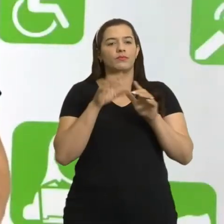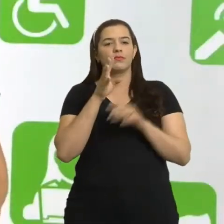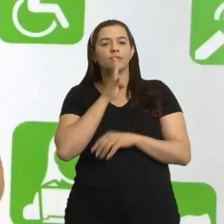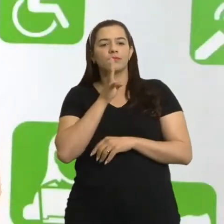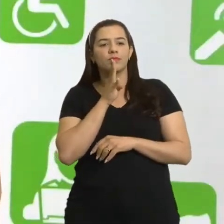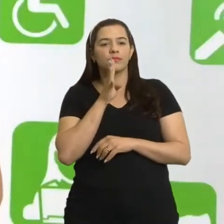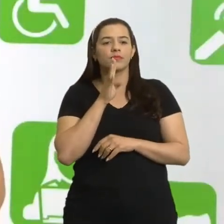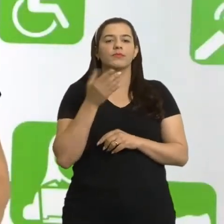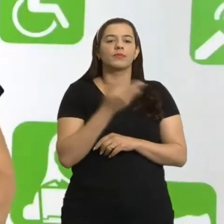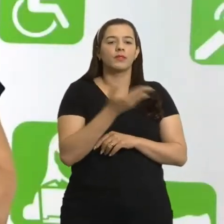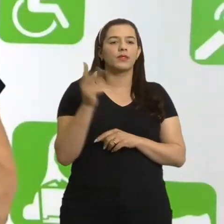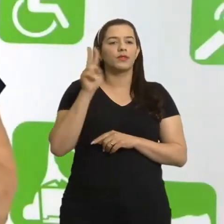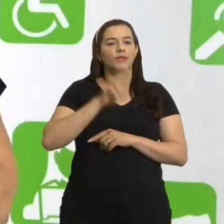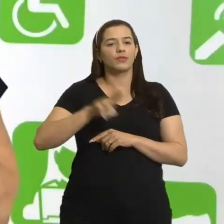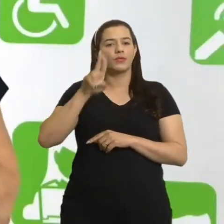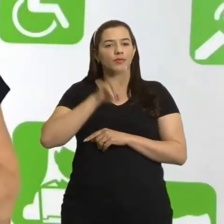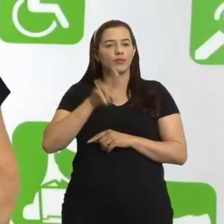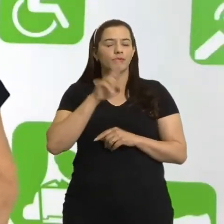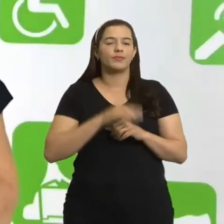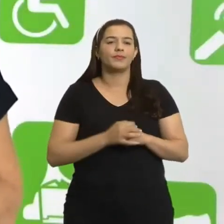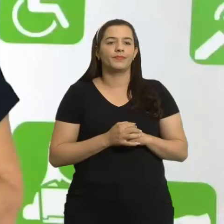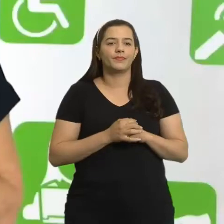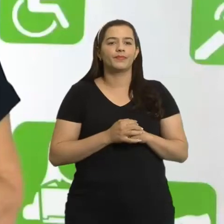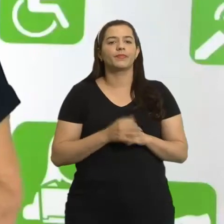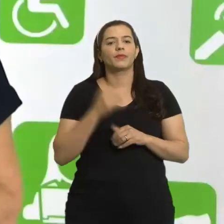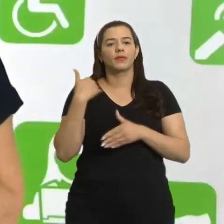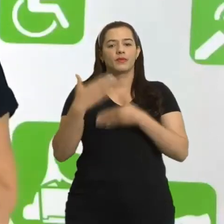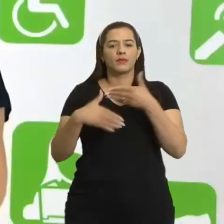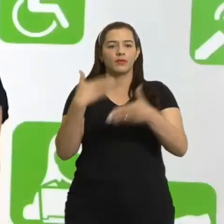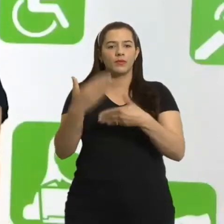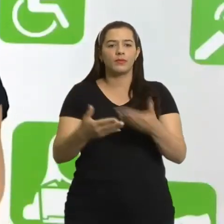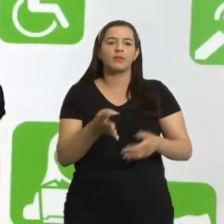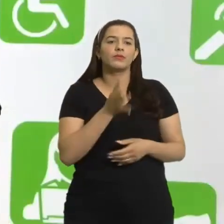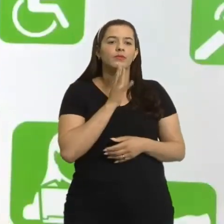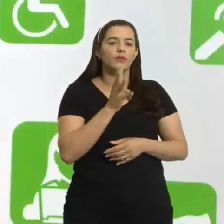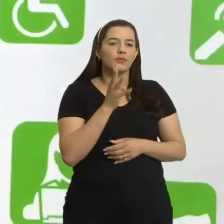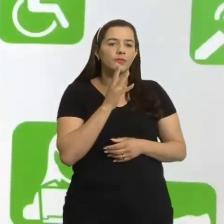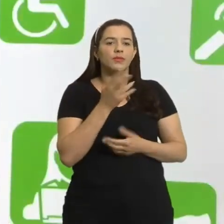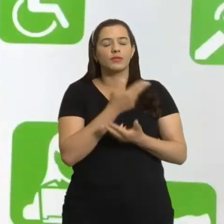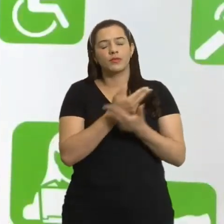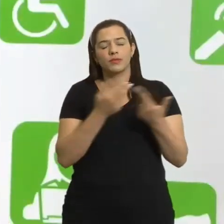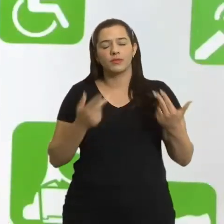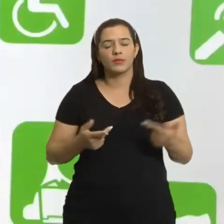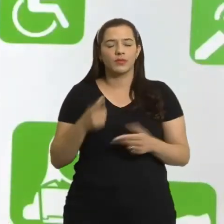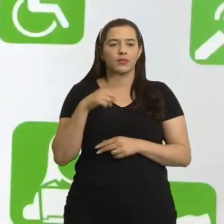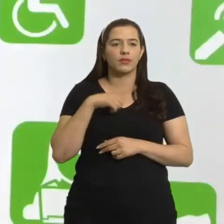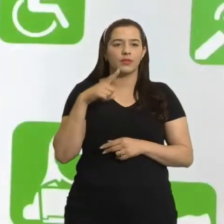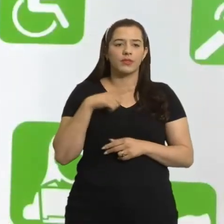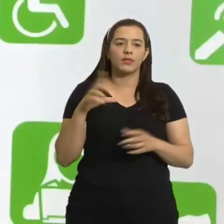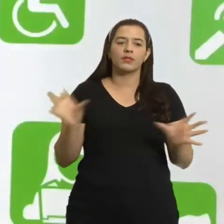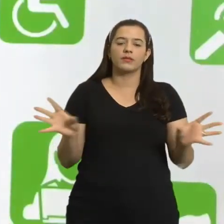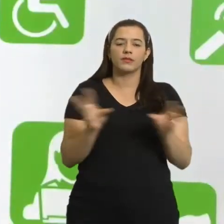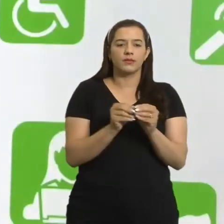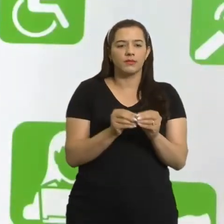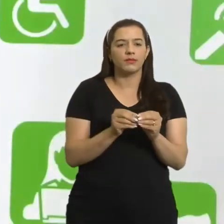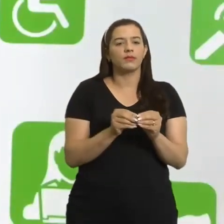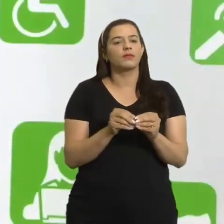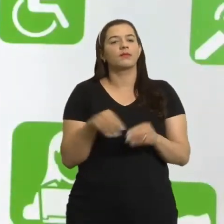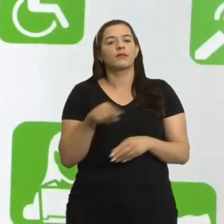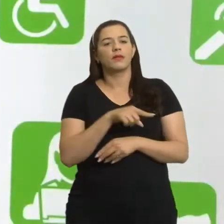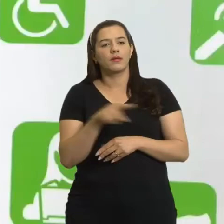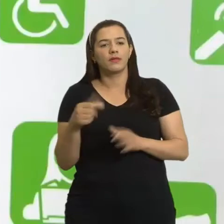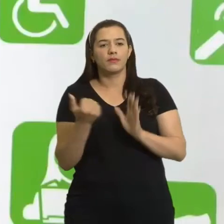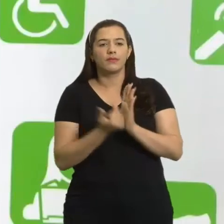são adquiridos através de conhecimentos que vão sendo sistematizados. Então, ele vai sendo